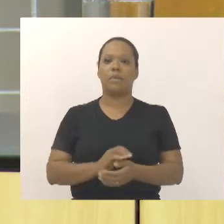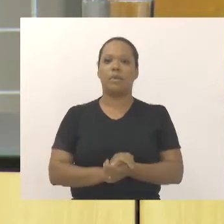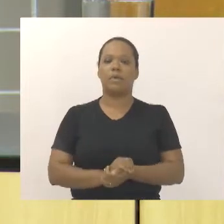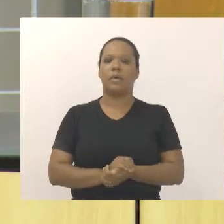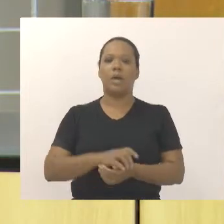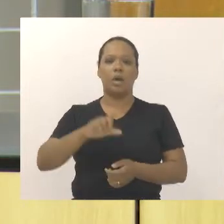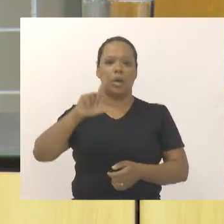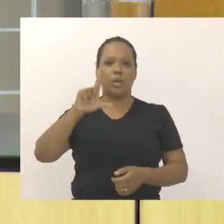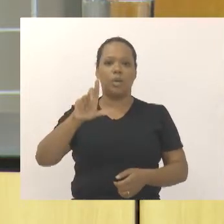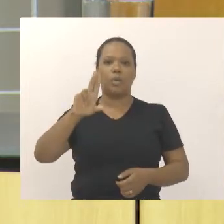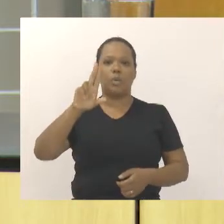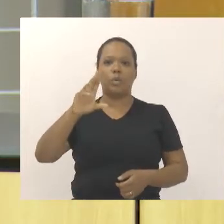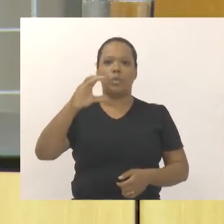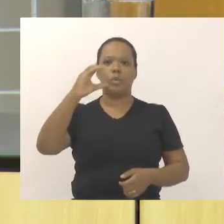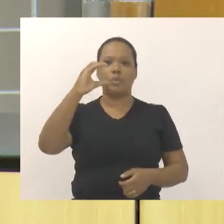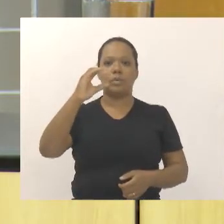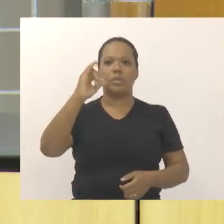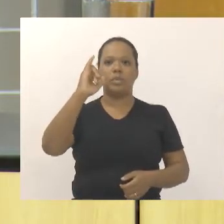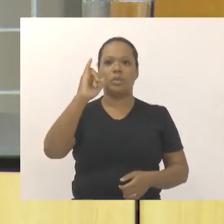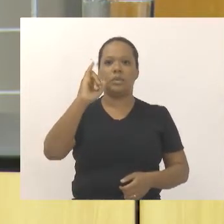vereadora Lucimar Ponciano.